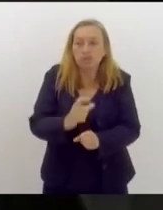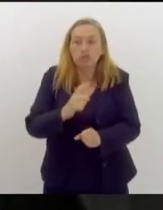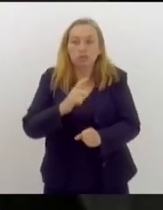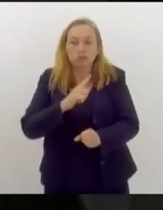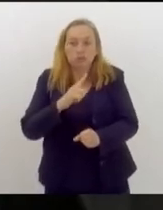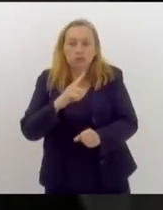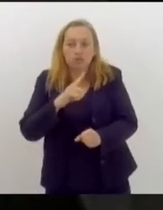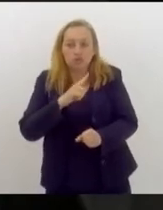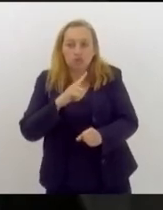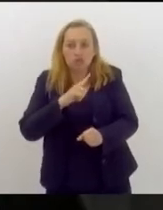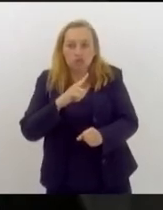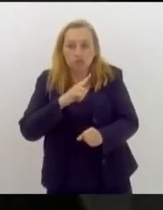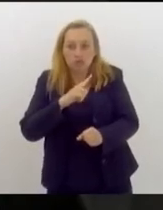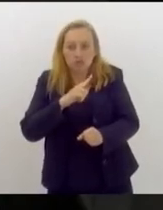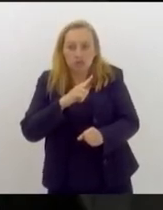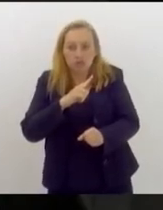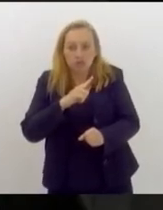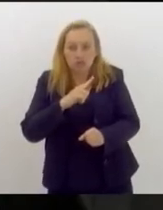balanço